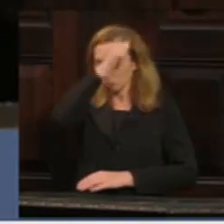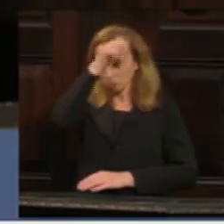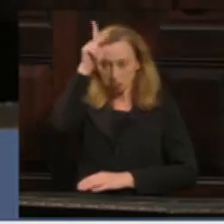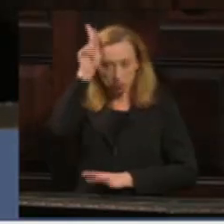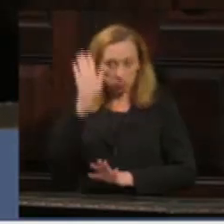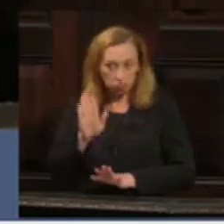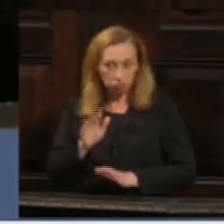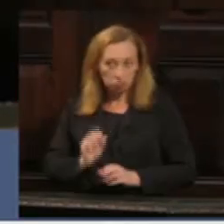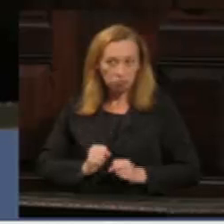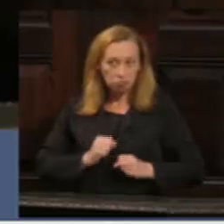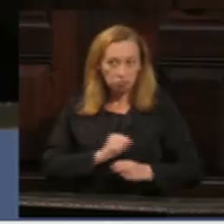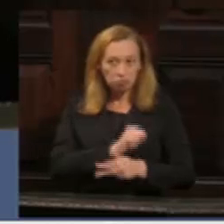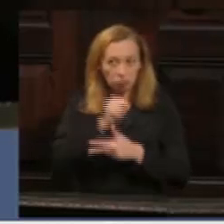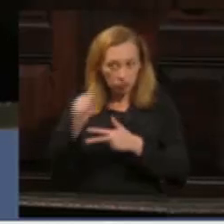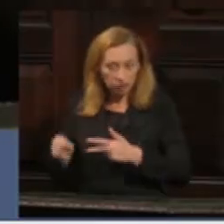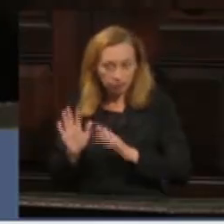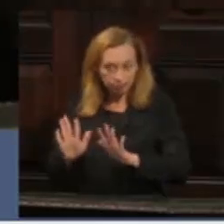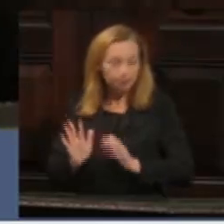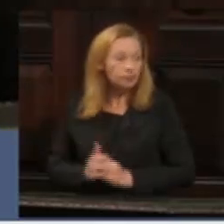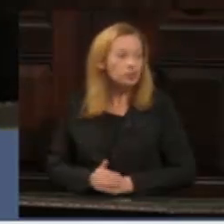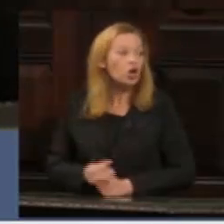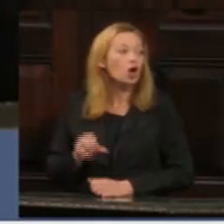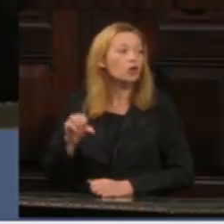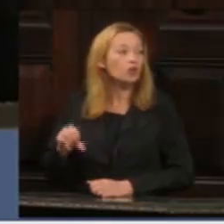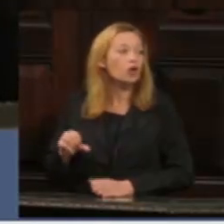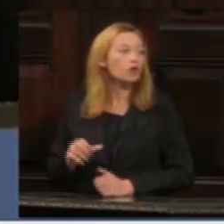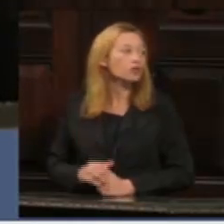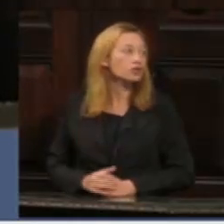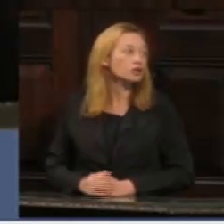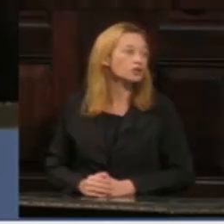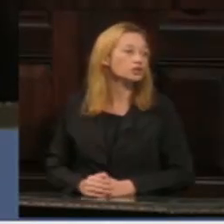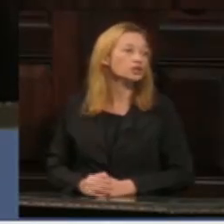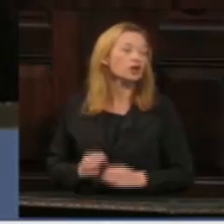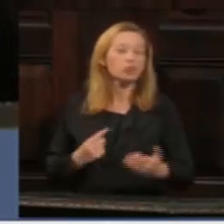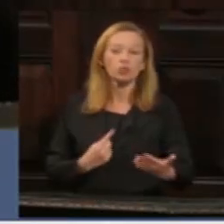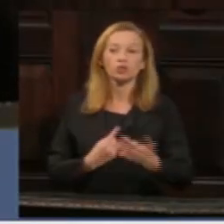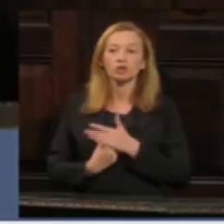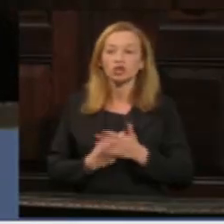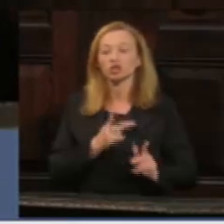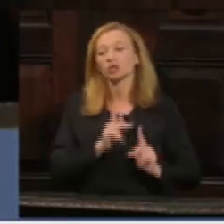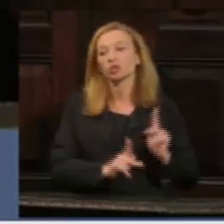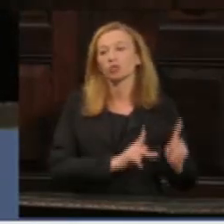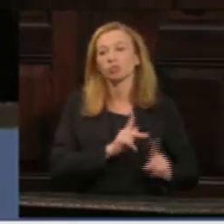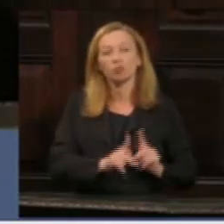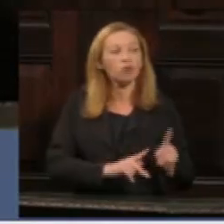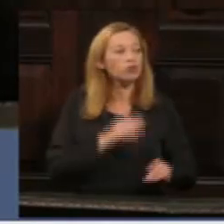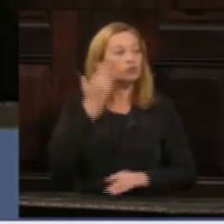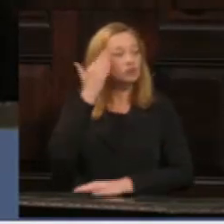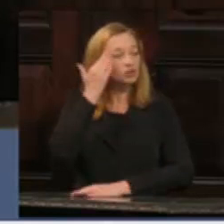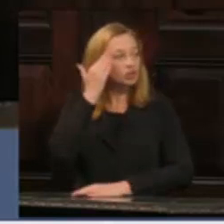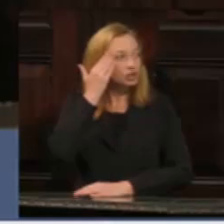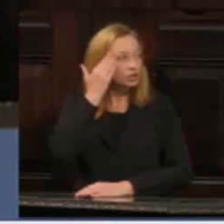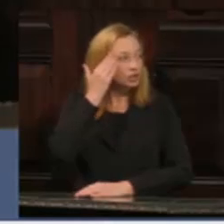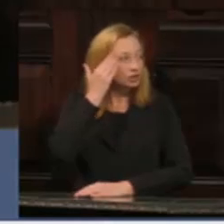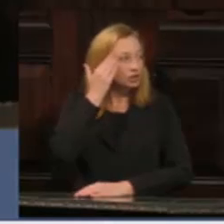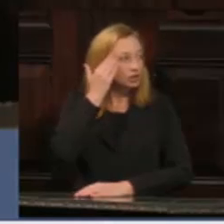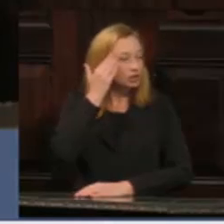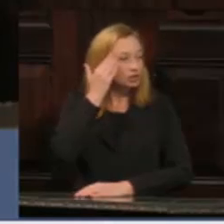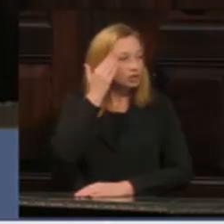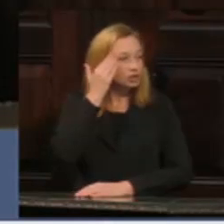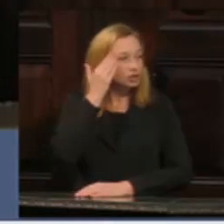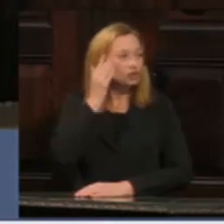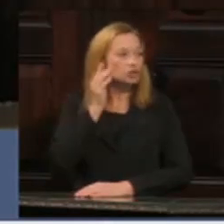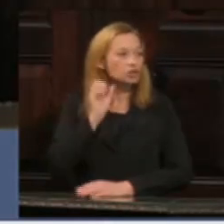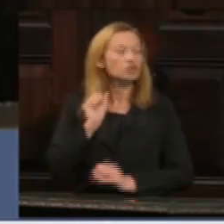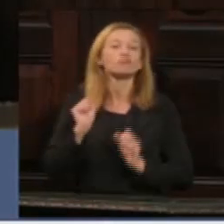9. São só 10, senhor presidente. Defender os servidores no entendimento de que são a